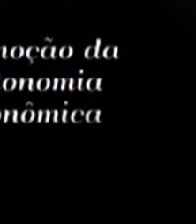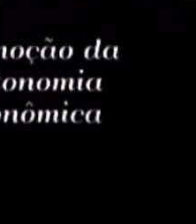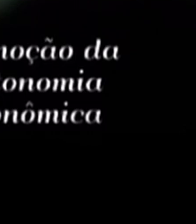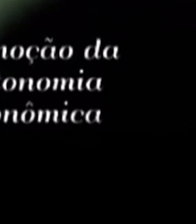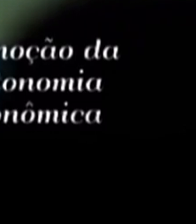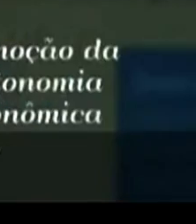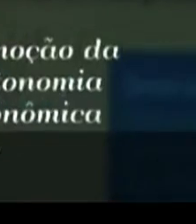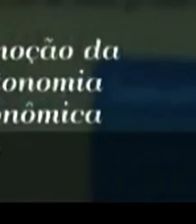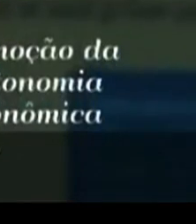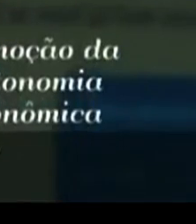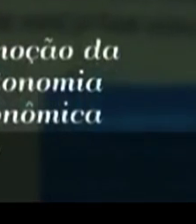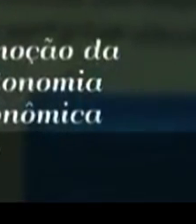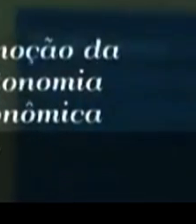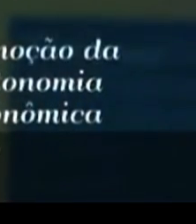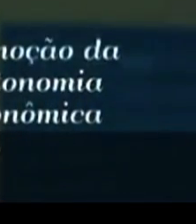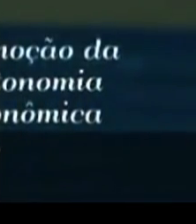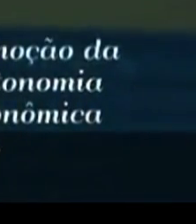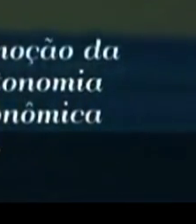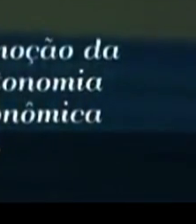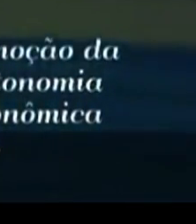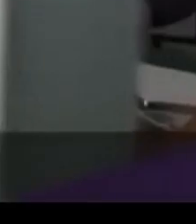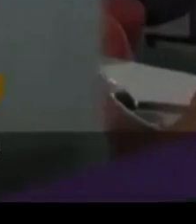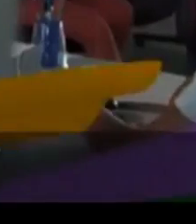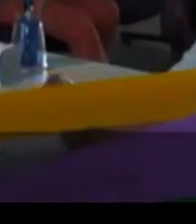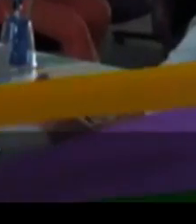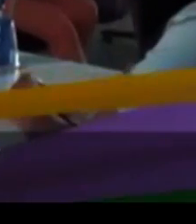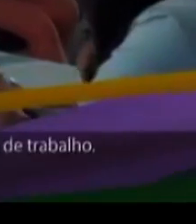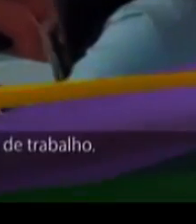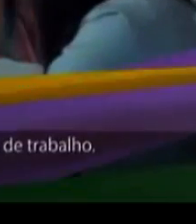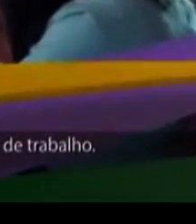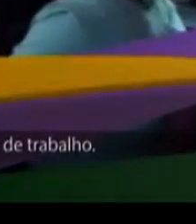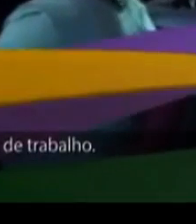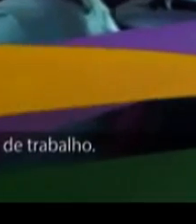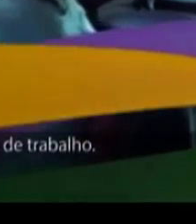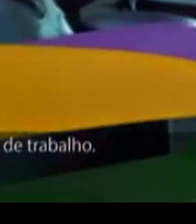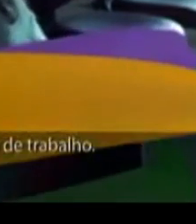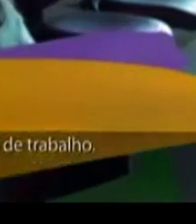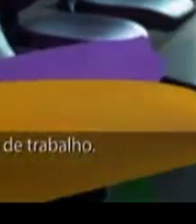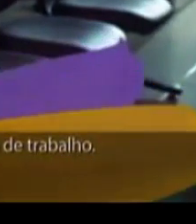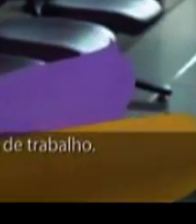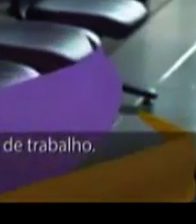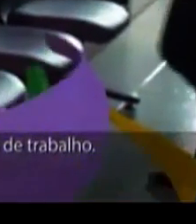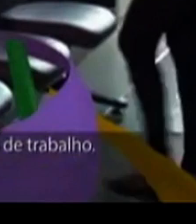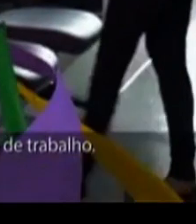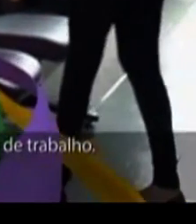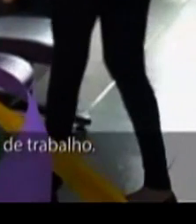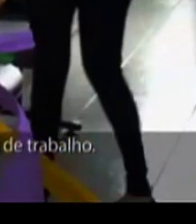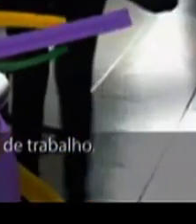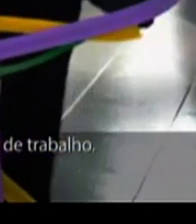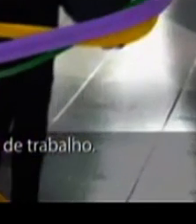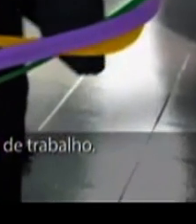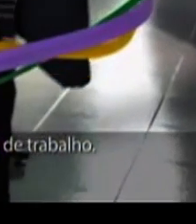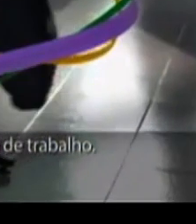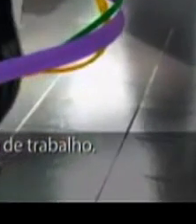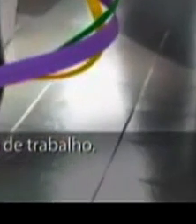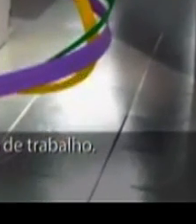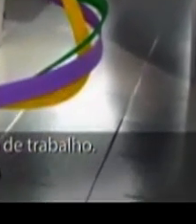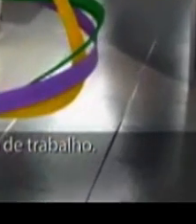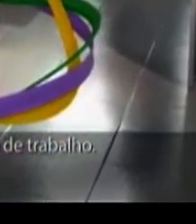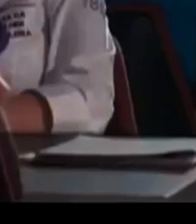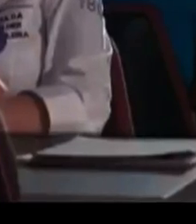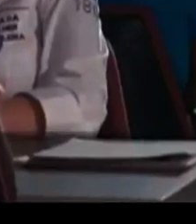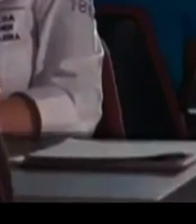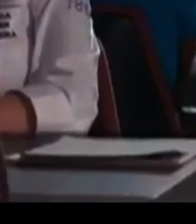autonomia econômica é uma das portas de saída da situação de violência, por meio de qualificação profissional e de inserção no mercado de